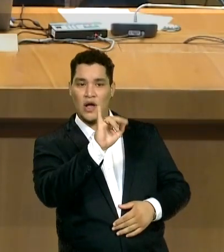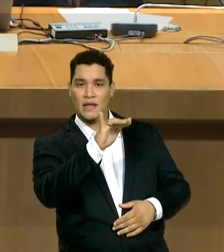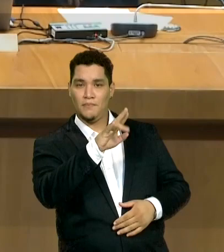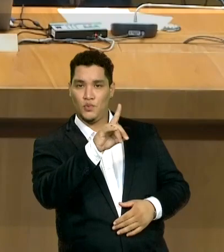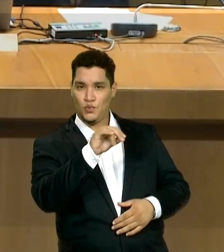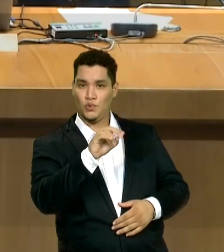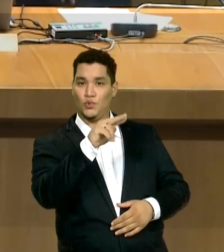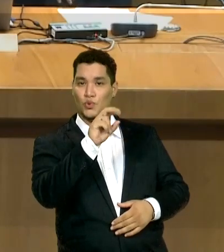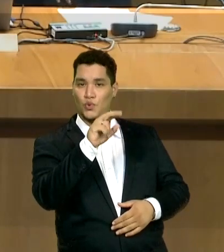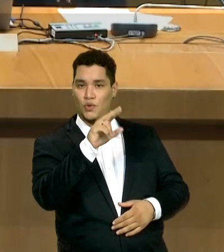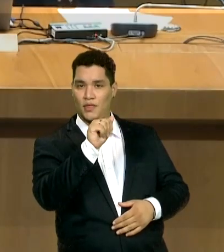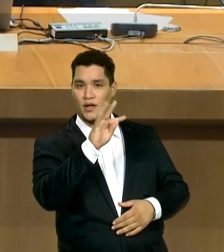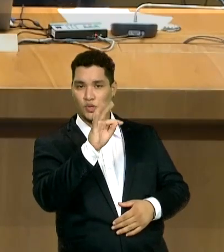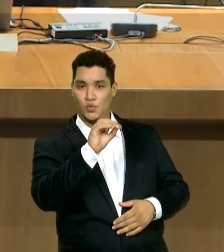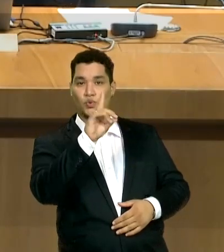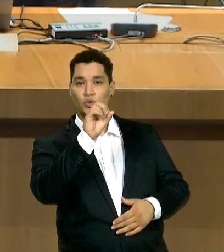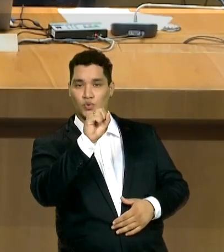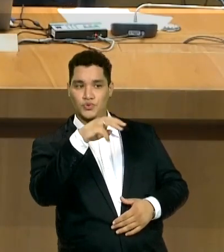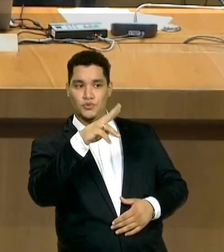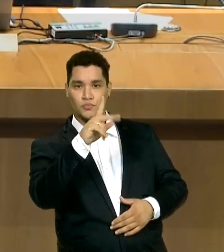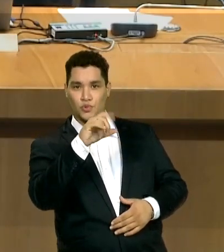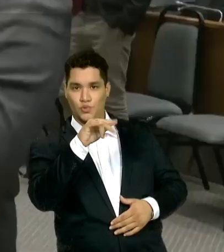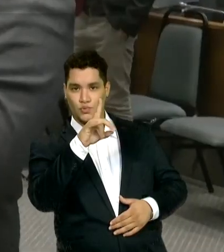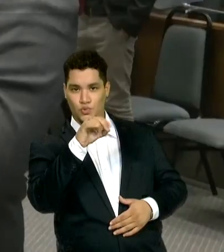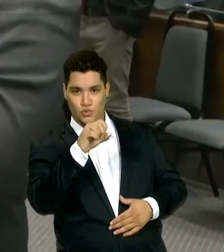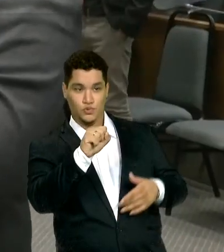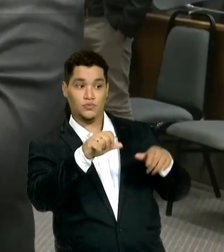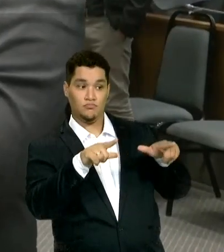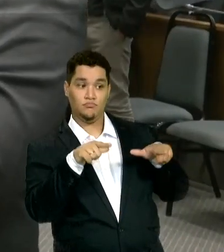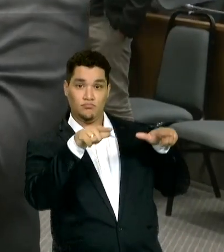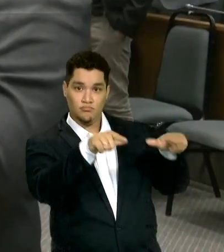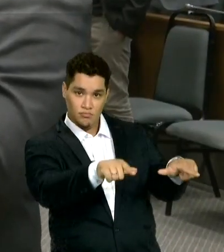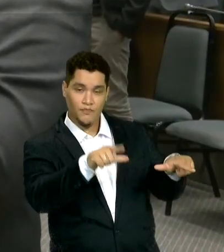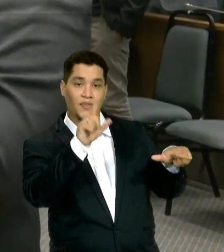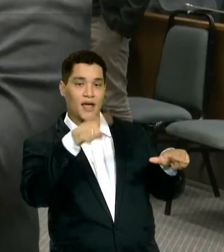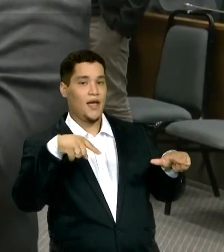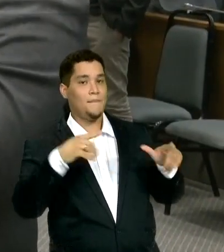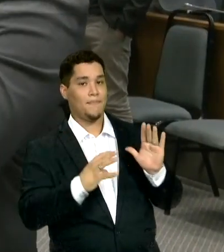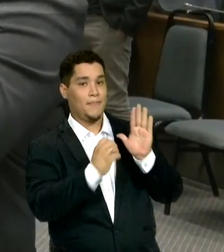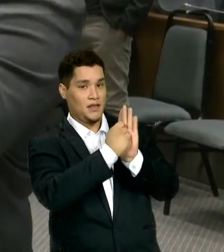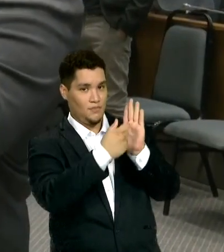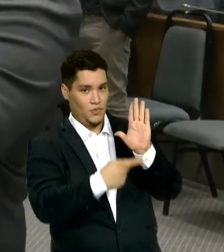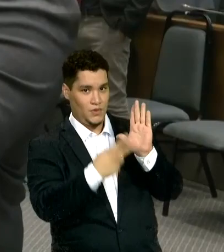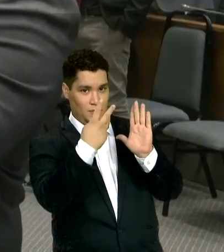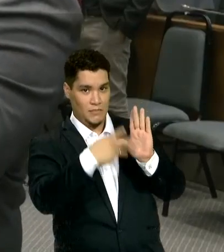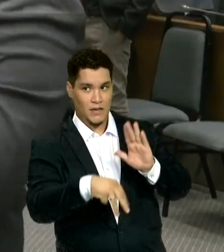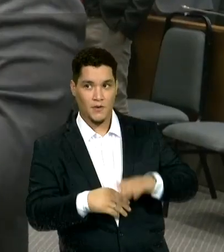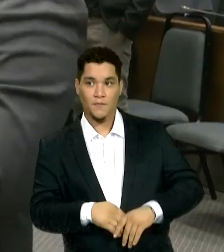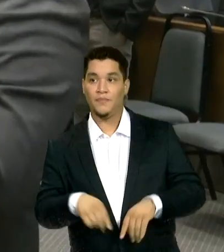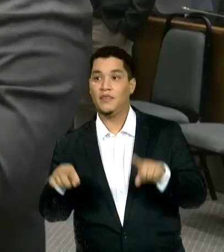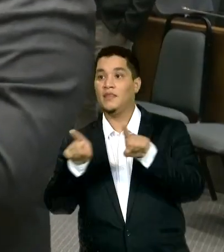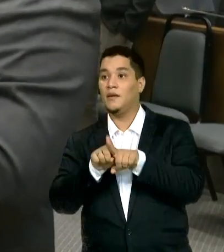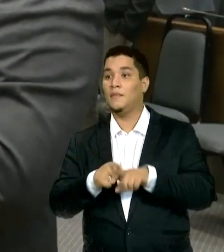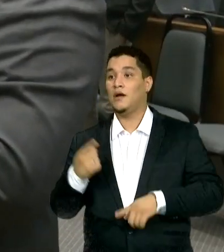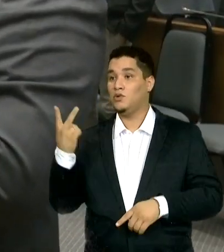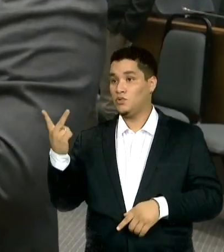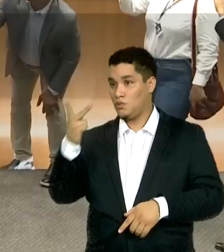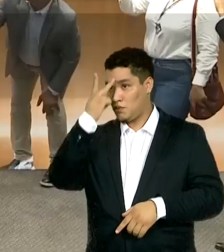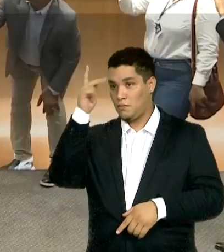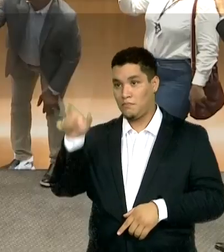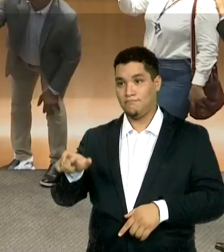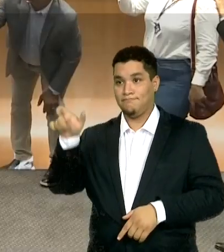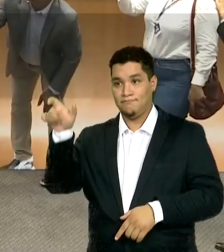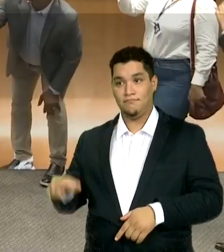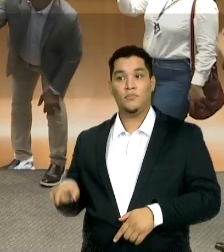como patrimônio cultural e imaterial do Maranhão. Durante a sessão plenária, tomaram posse os deputados Adelmo Soares e Miltinho